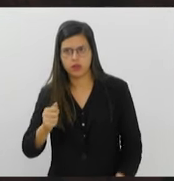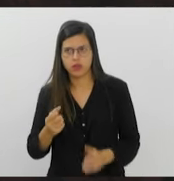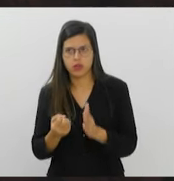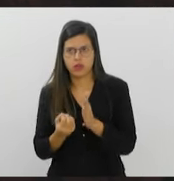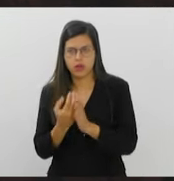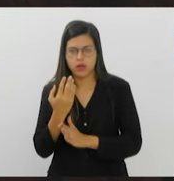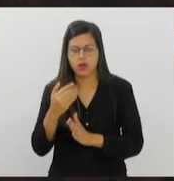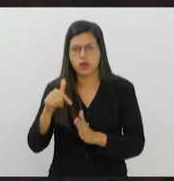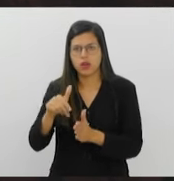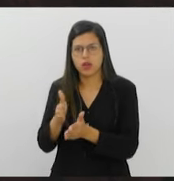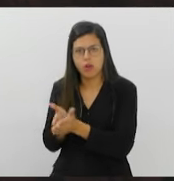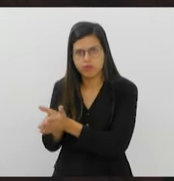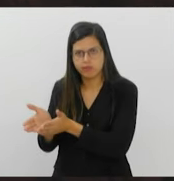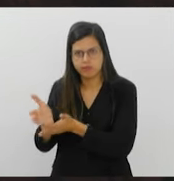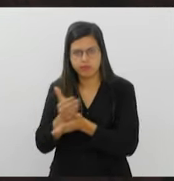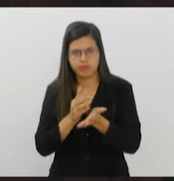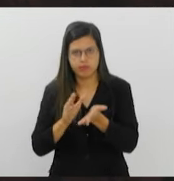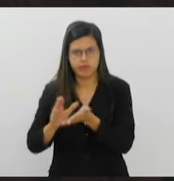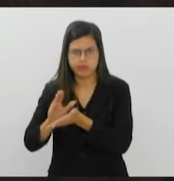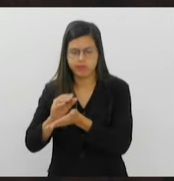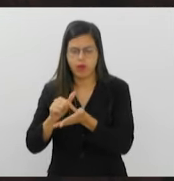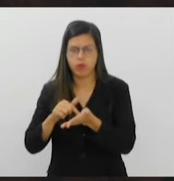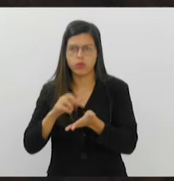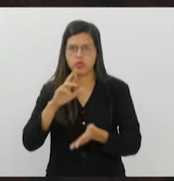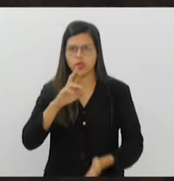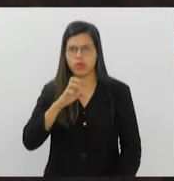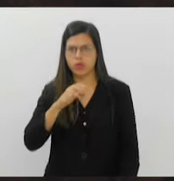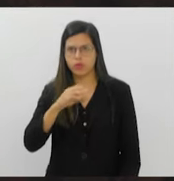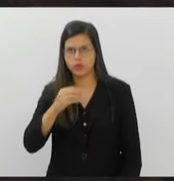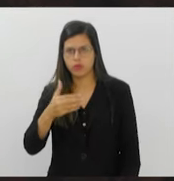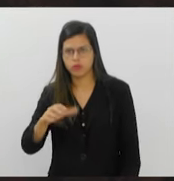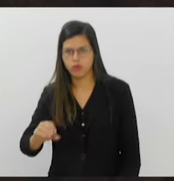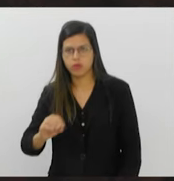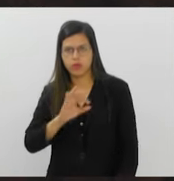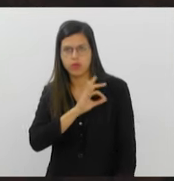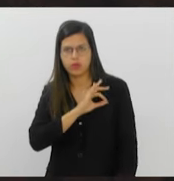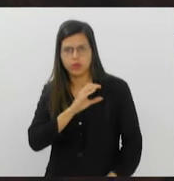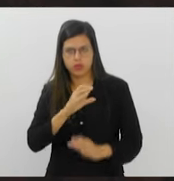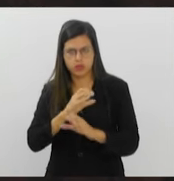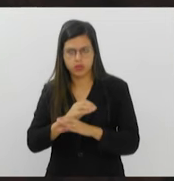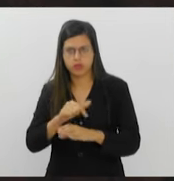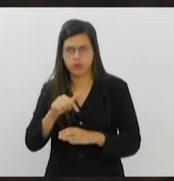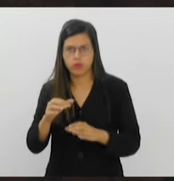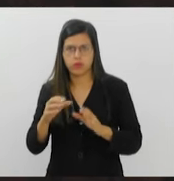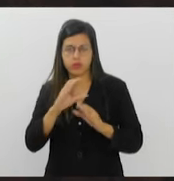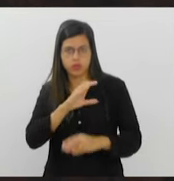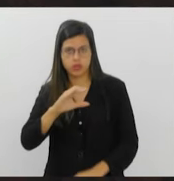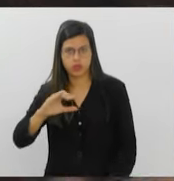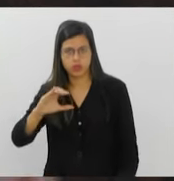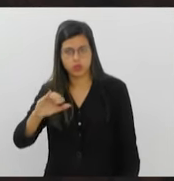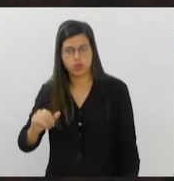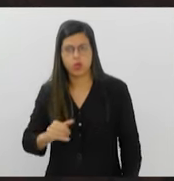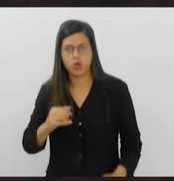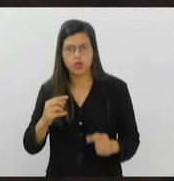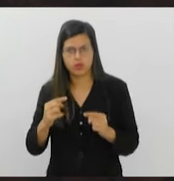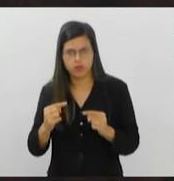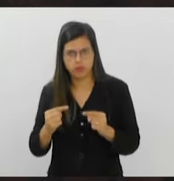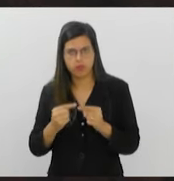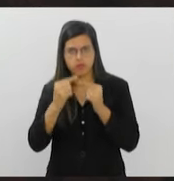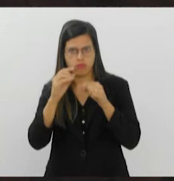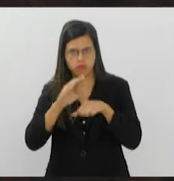Remoção da Polícia Civil do Estado do Rio de Janeiro. Pareceres das comissões Constituição e Justiça pela constitucionalidade com